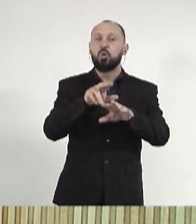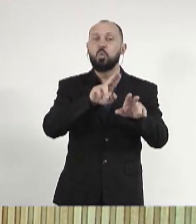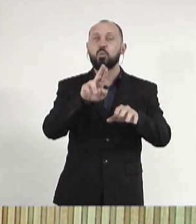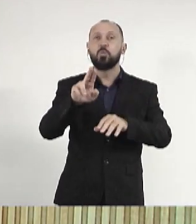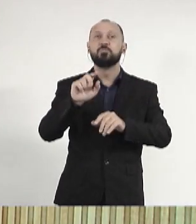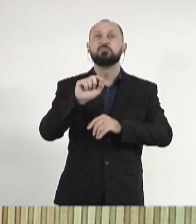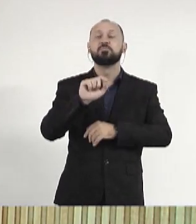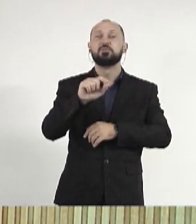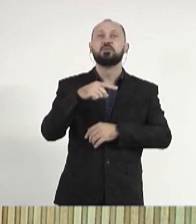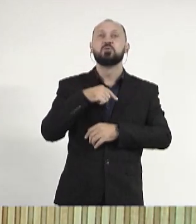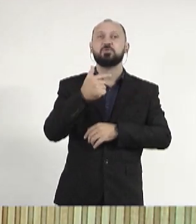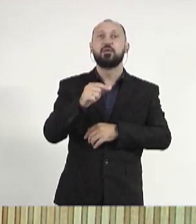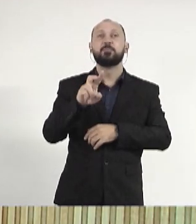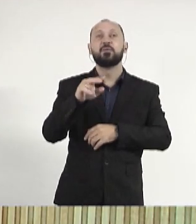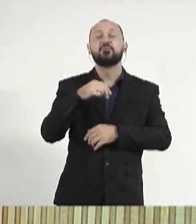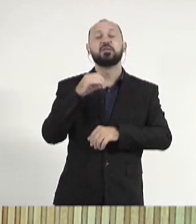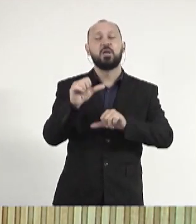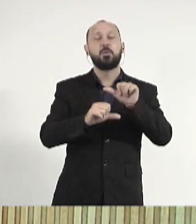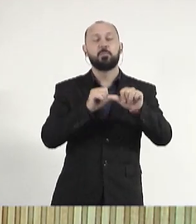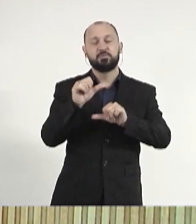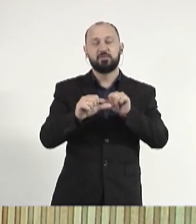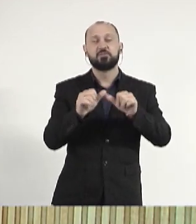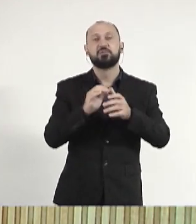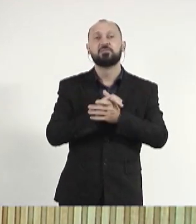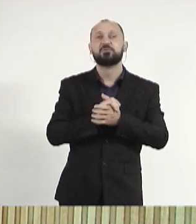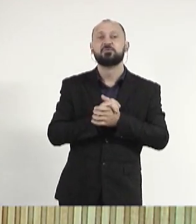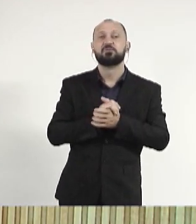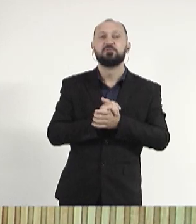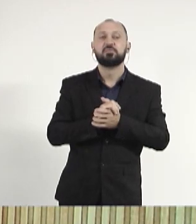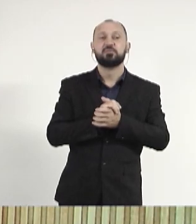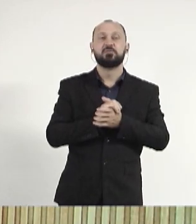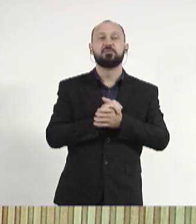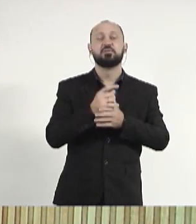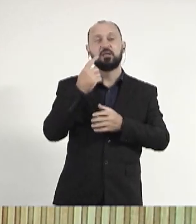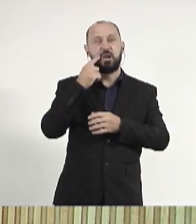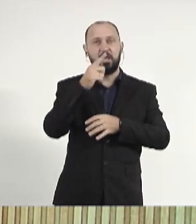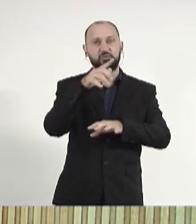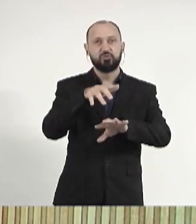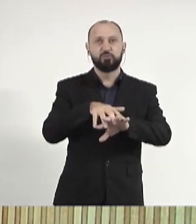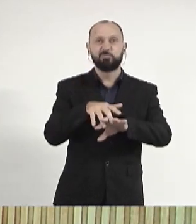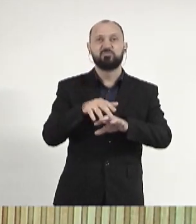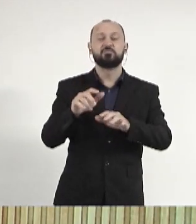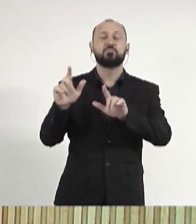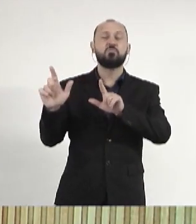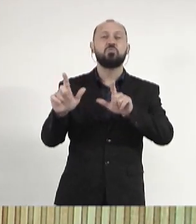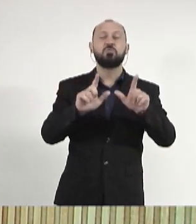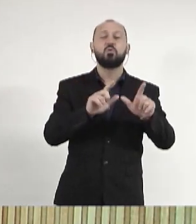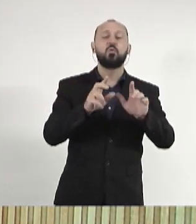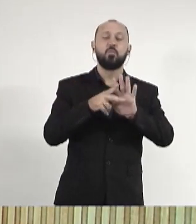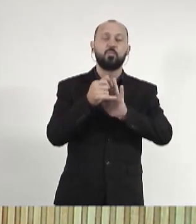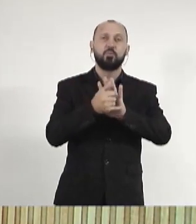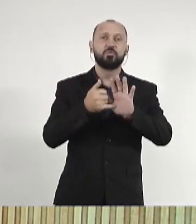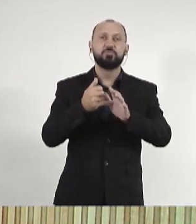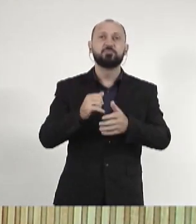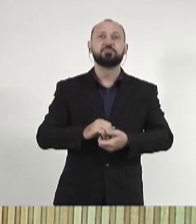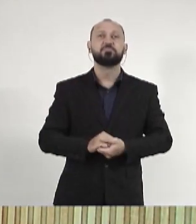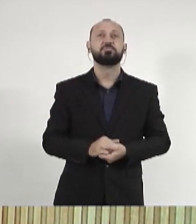gente não tem o nome, mas vai ter alteração, então, desse edifício em Sidrolândia. Vamos para o próximo projeto.